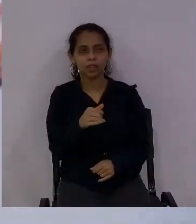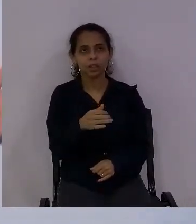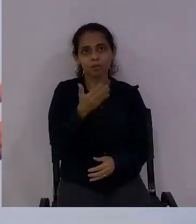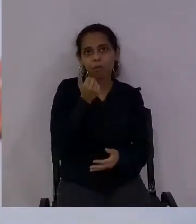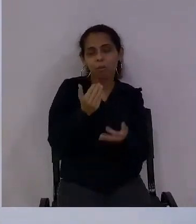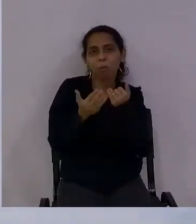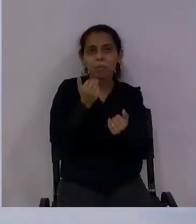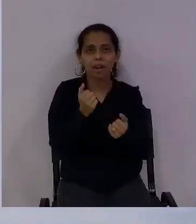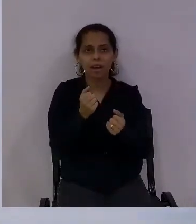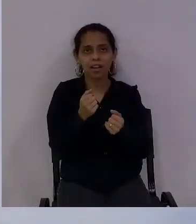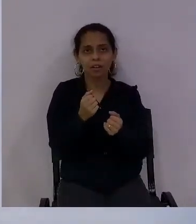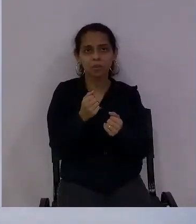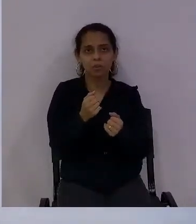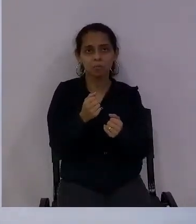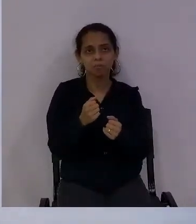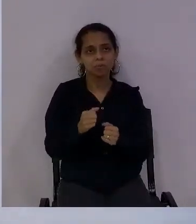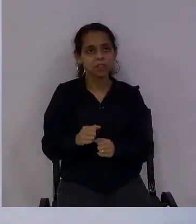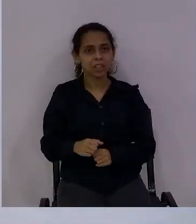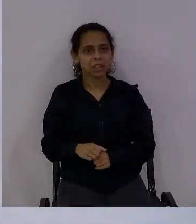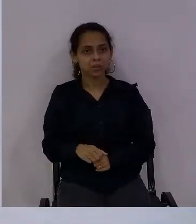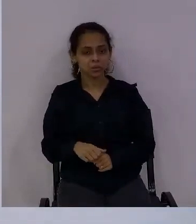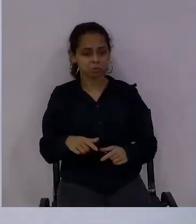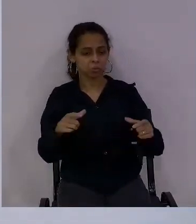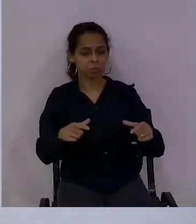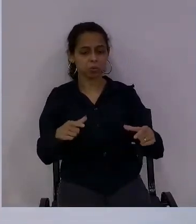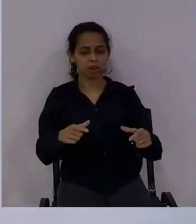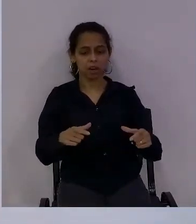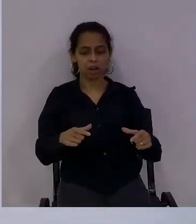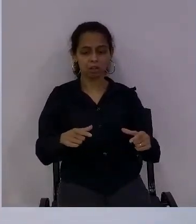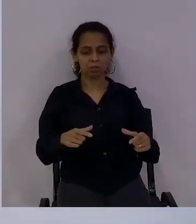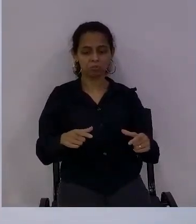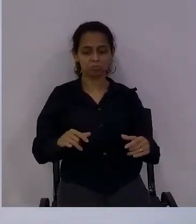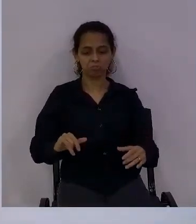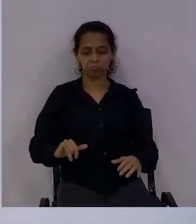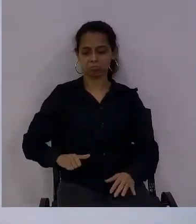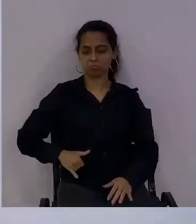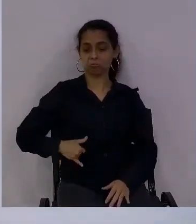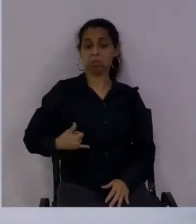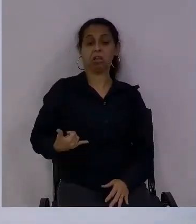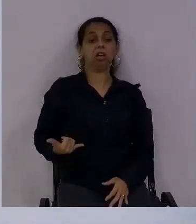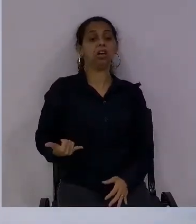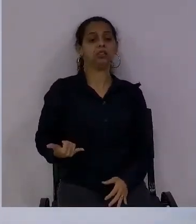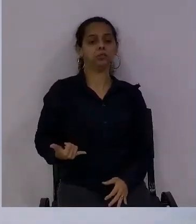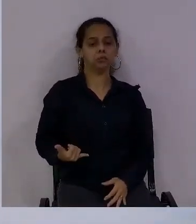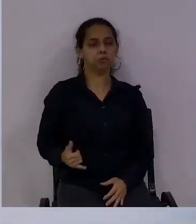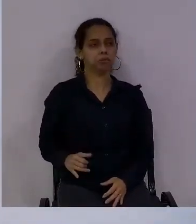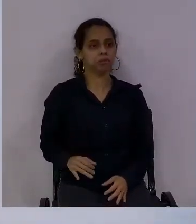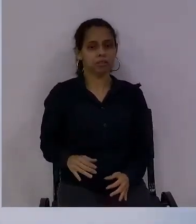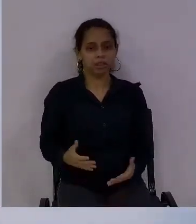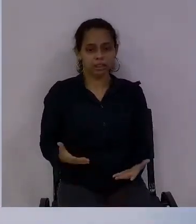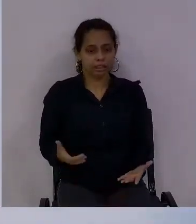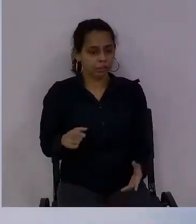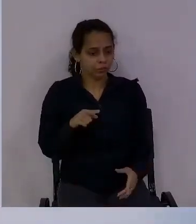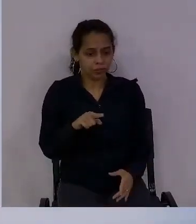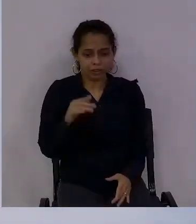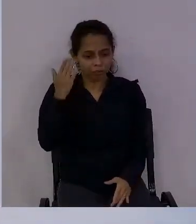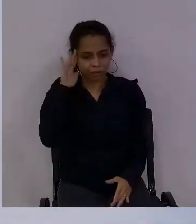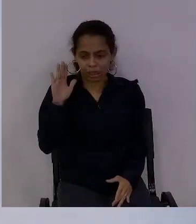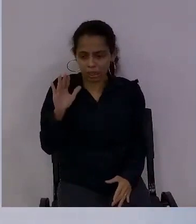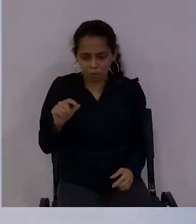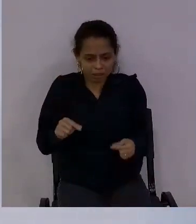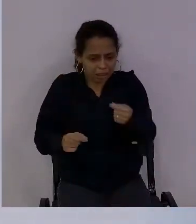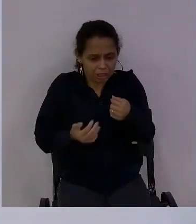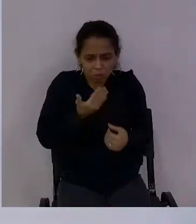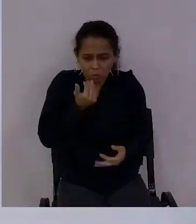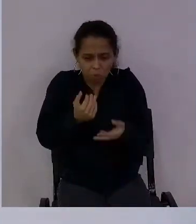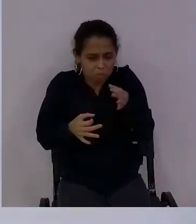certo de você se sentar ou se levantar, e para que tantos ritos? Quando nós olhamos a vida de Jesus e vemos este